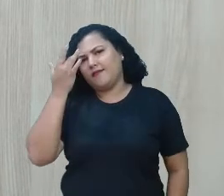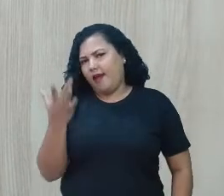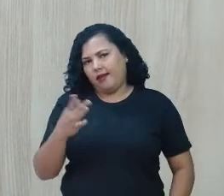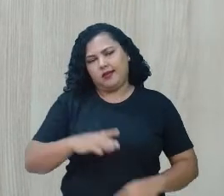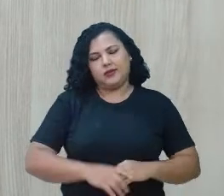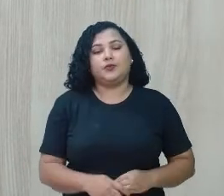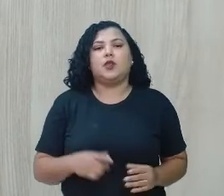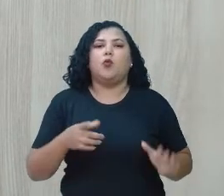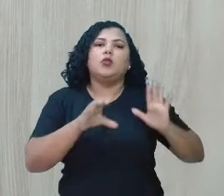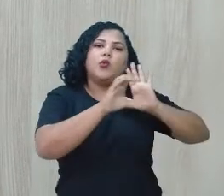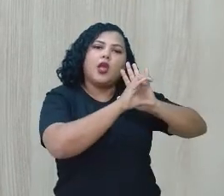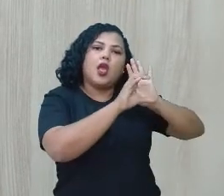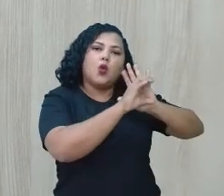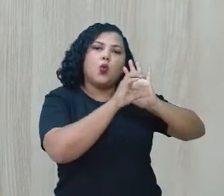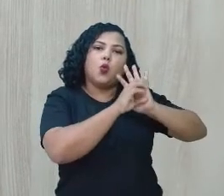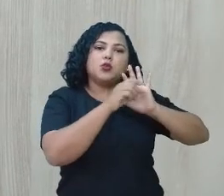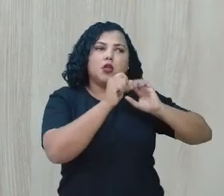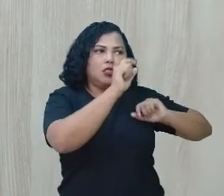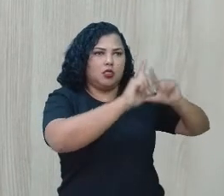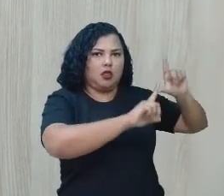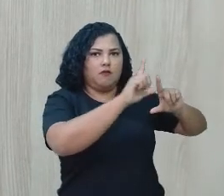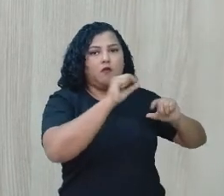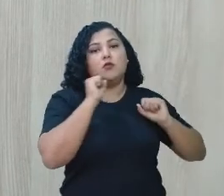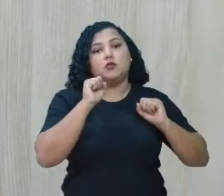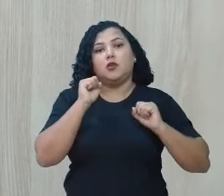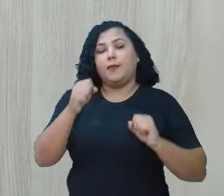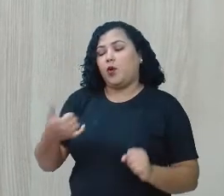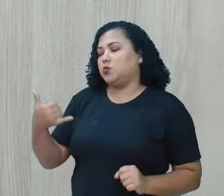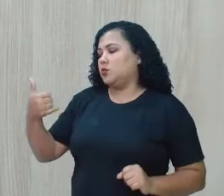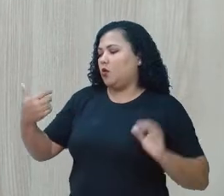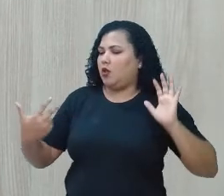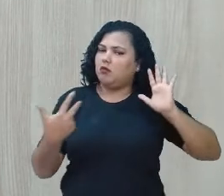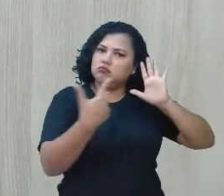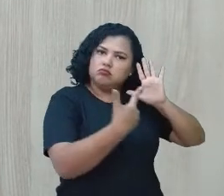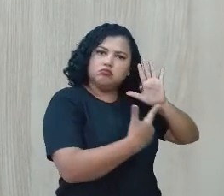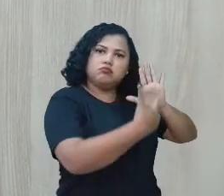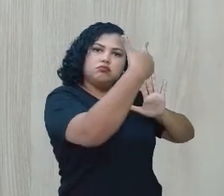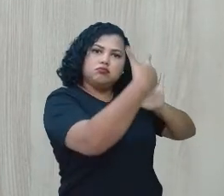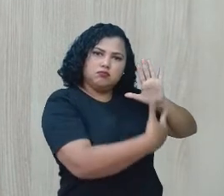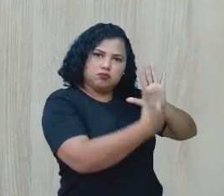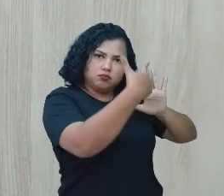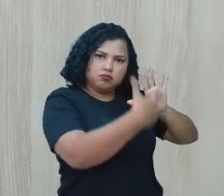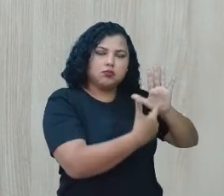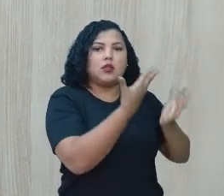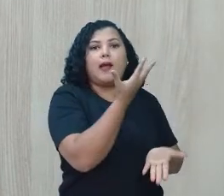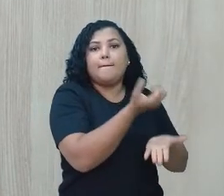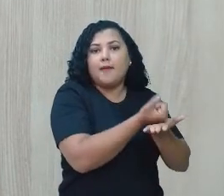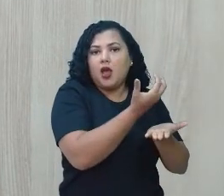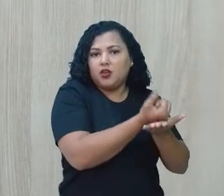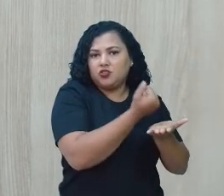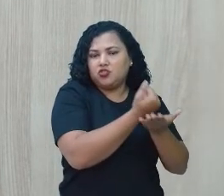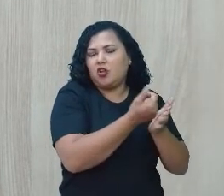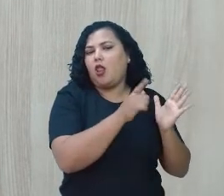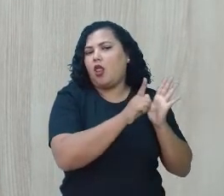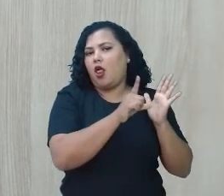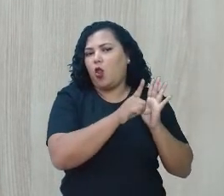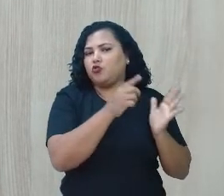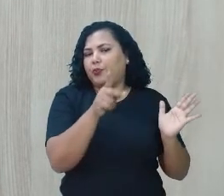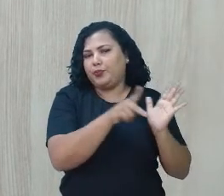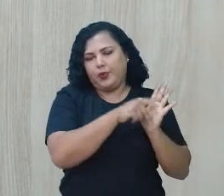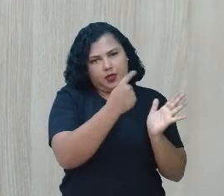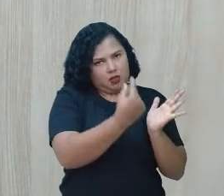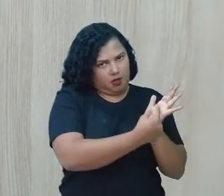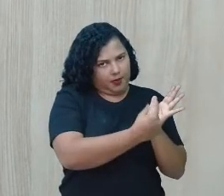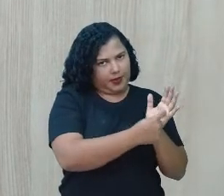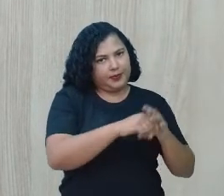vai aparecer aí o QR Code na tela para você apontar a câmera do seu celular e vai te levar para a loja de aplicativos,